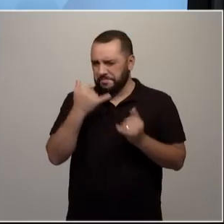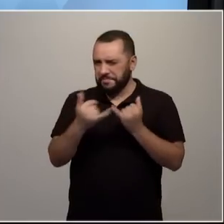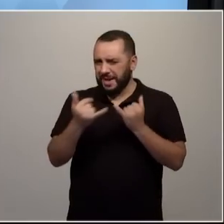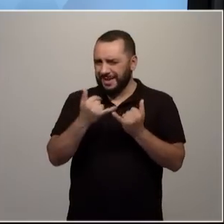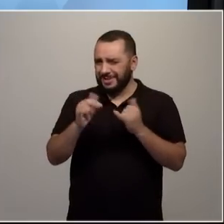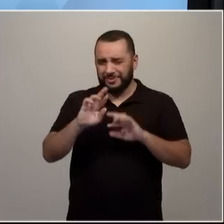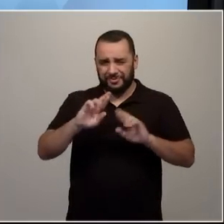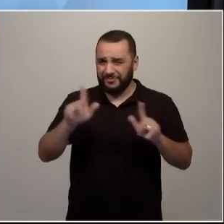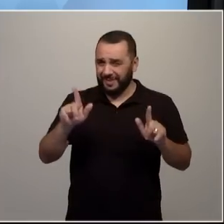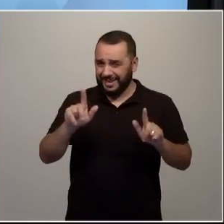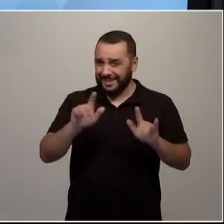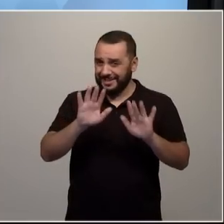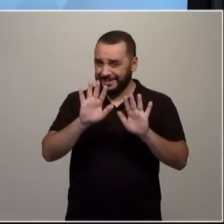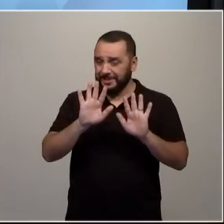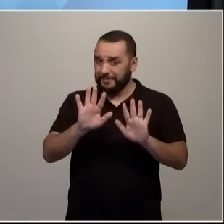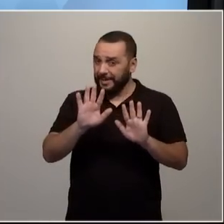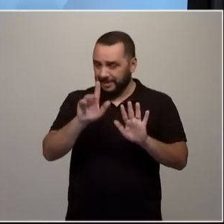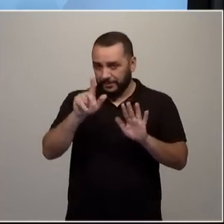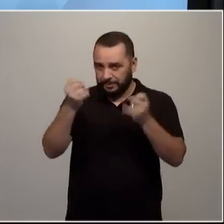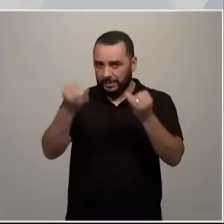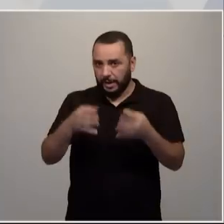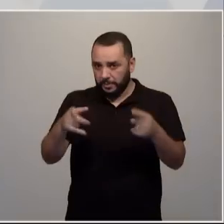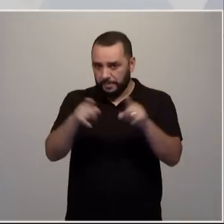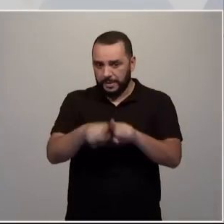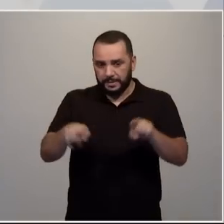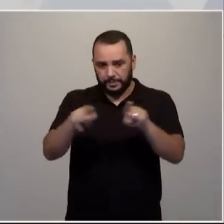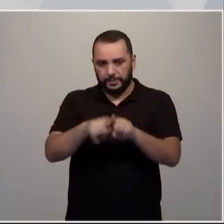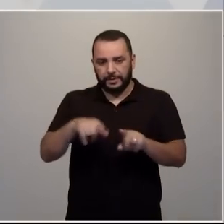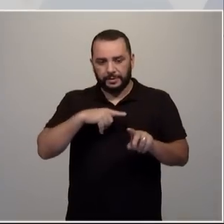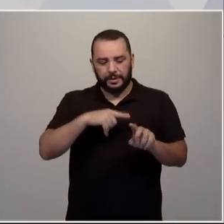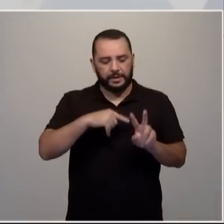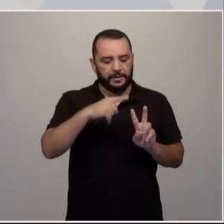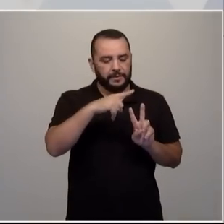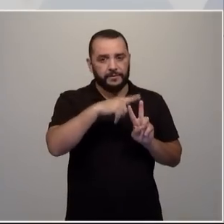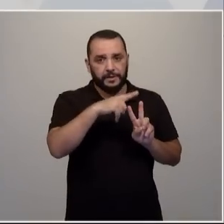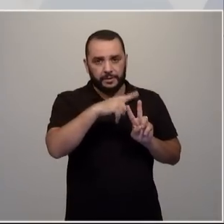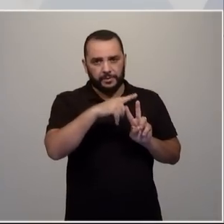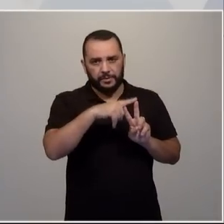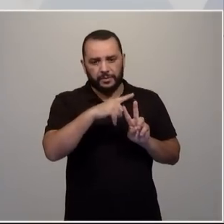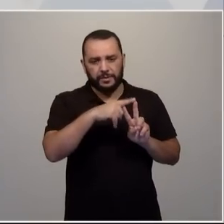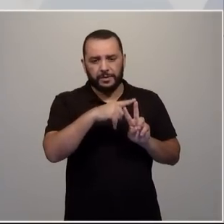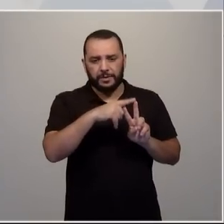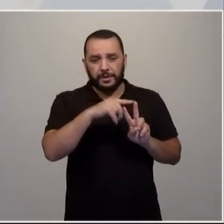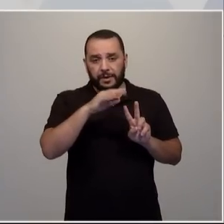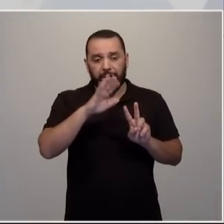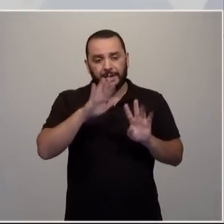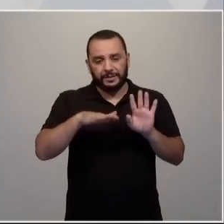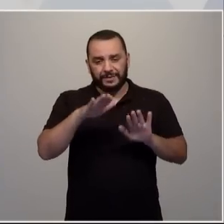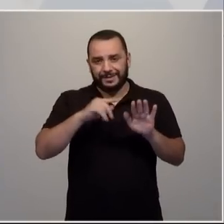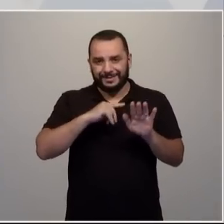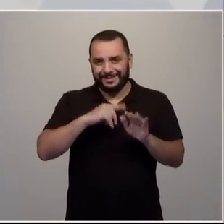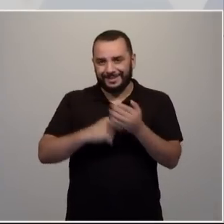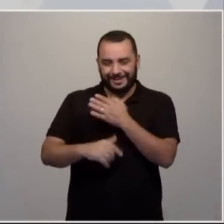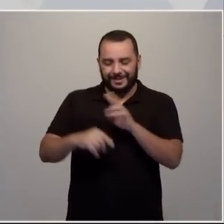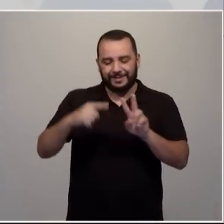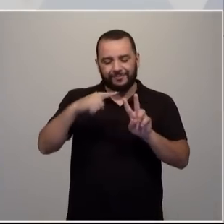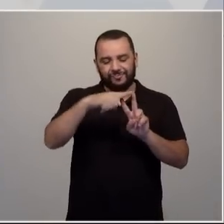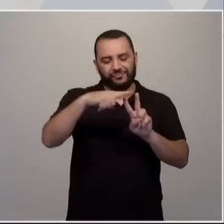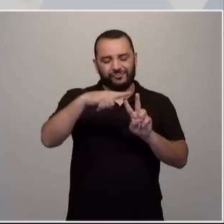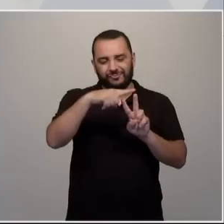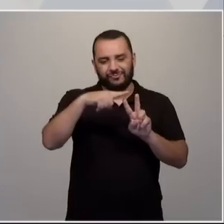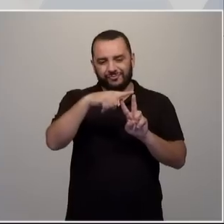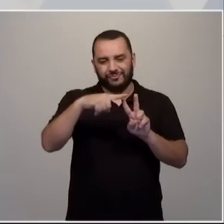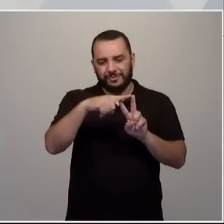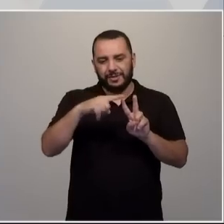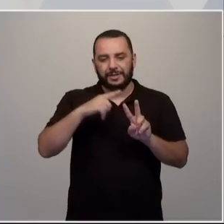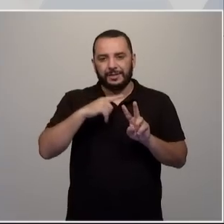do mesmo jeito. A gente passa a falar do vetor, às vezes indica até com uma flechinha, vetor 2,